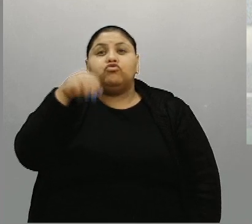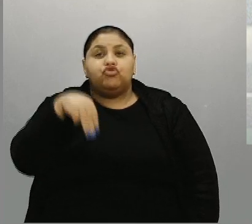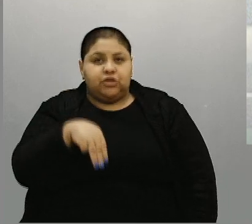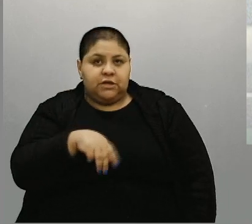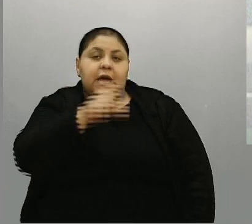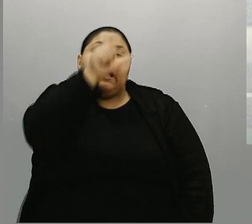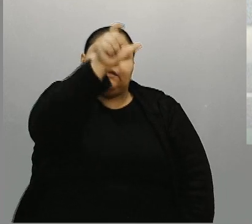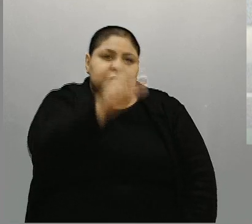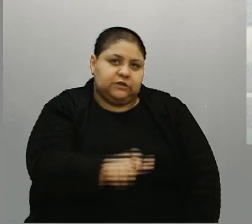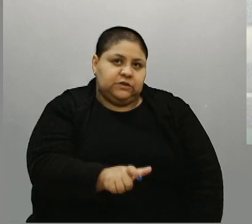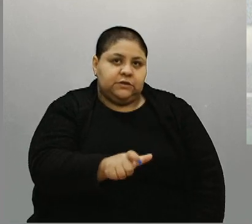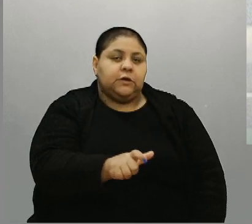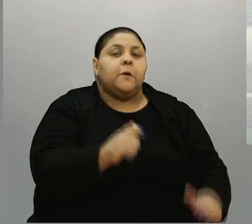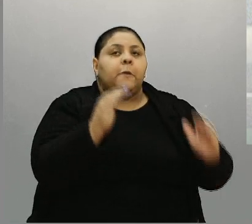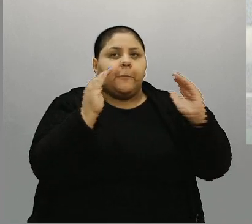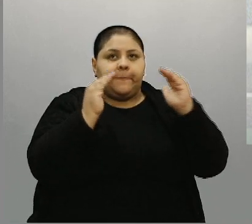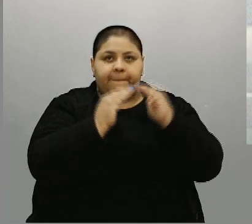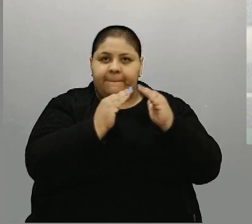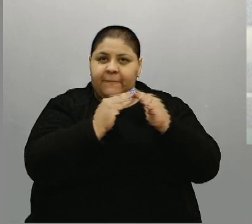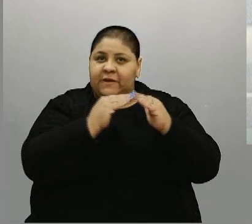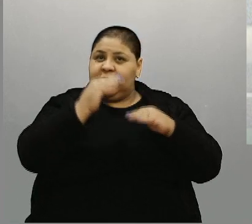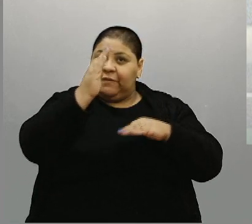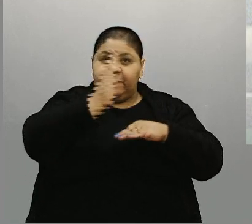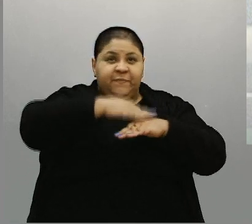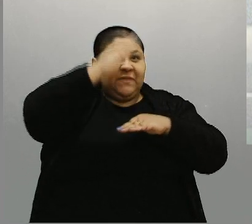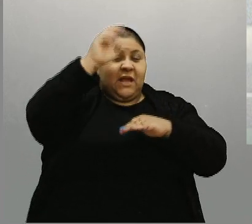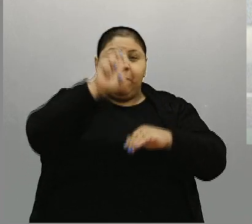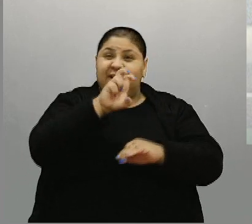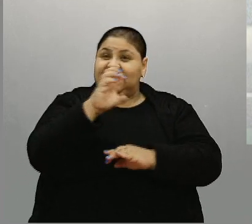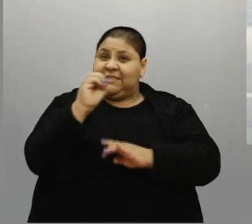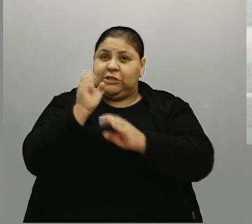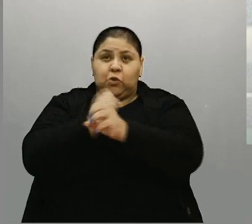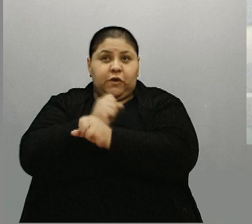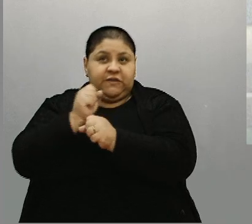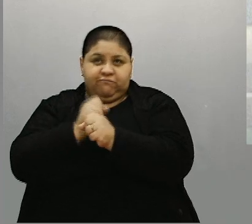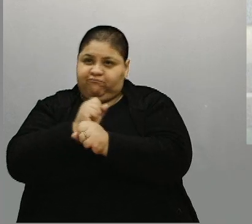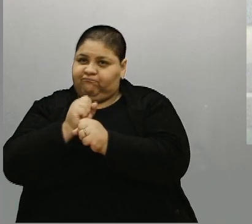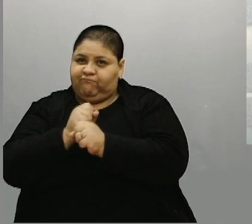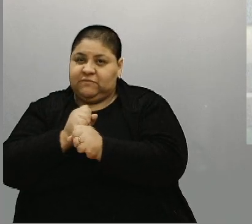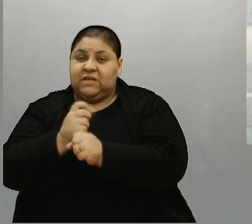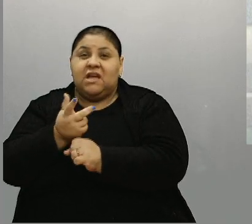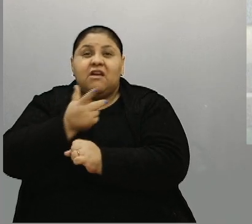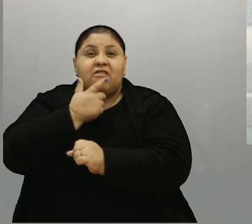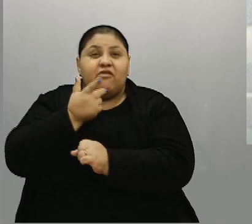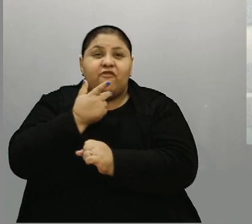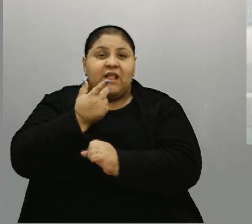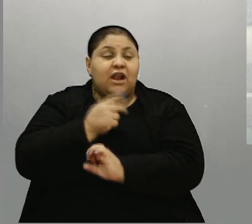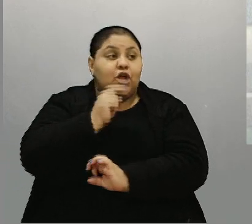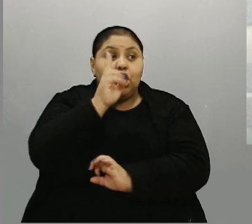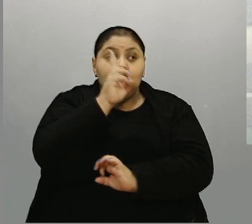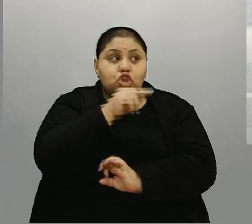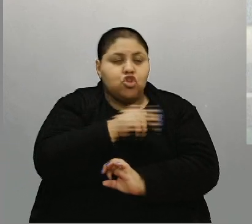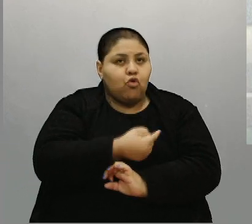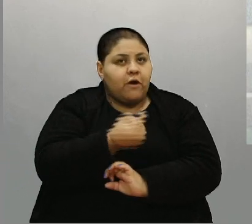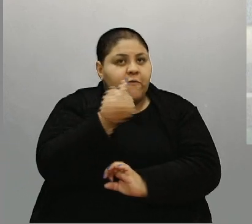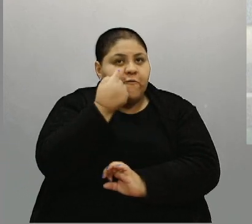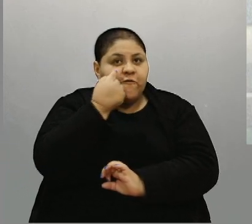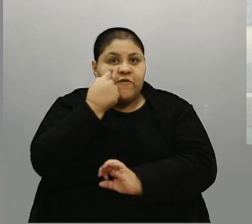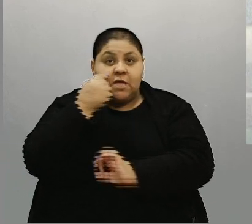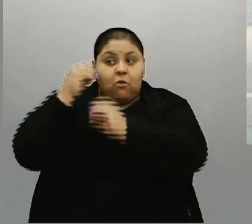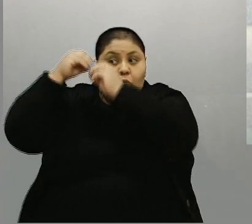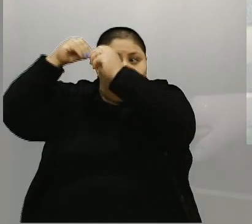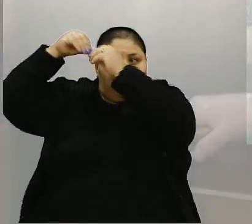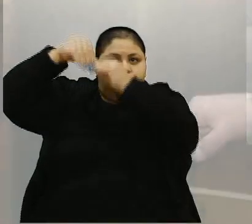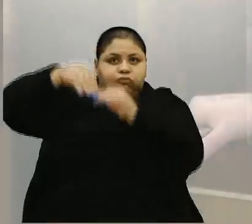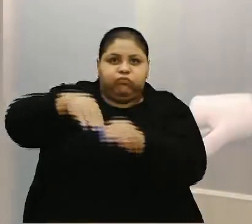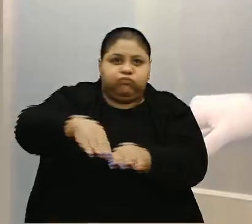eu disse, que moram ali há mais de 50 anos, relatam que nunca houve desbarrancamento